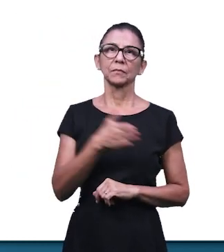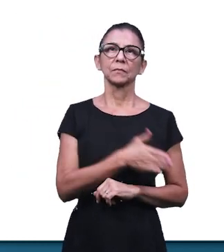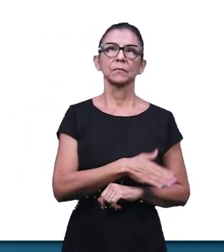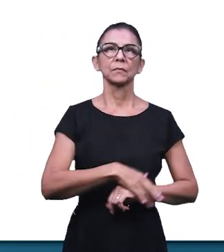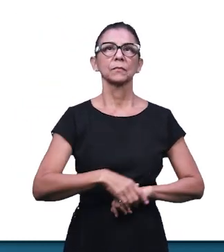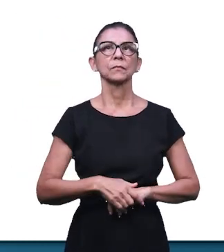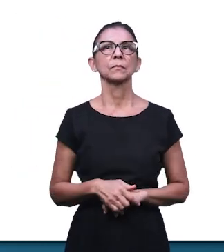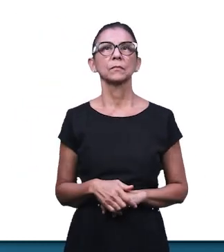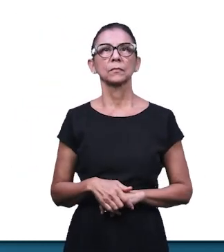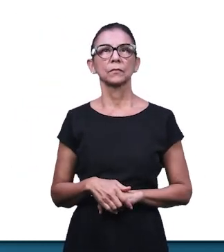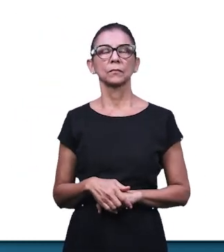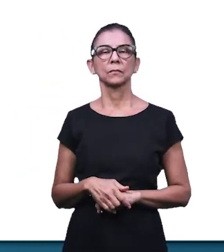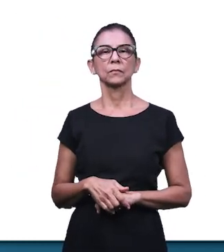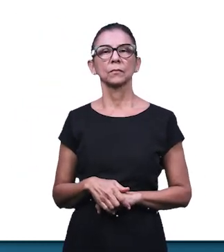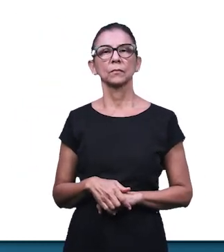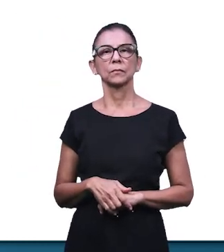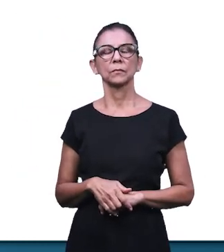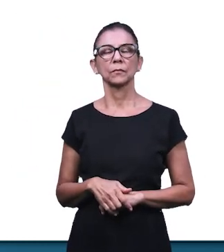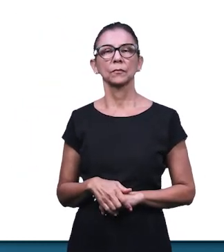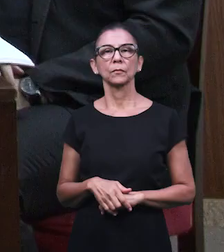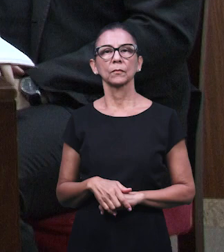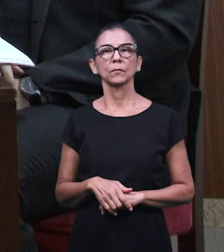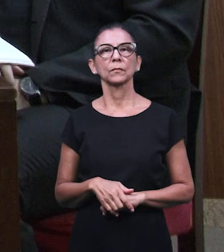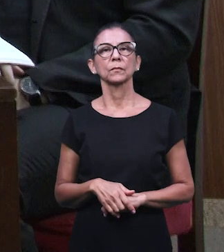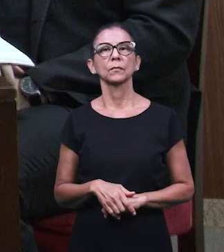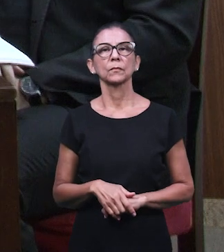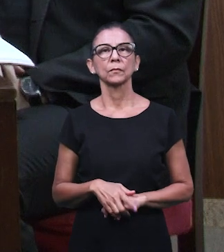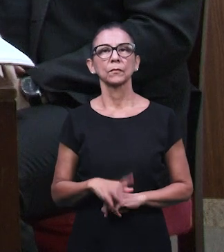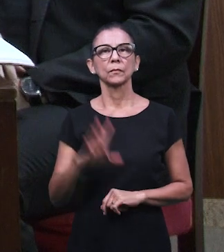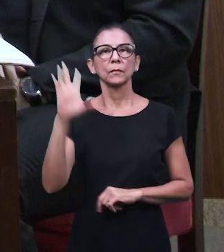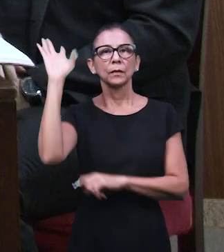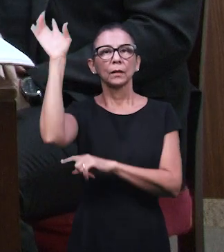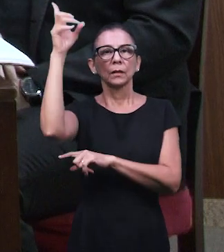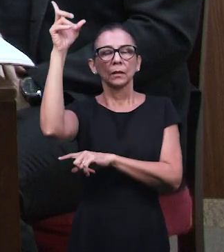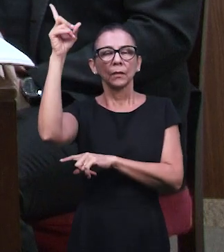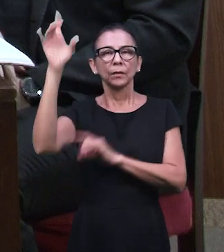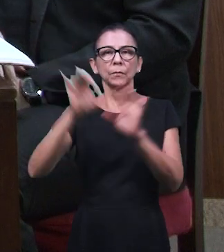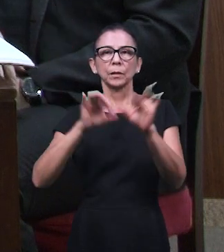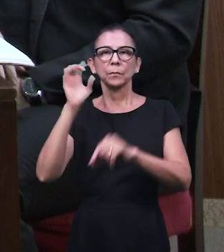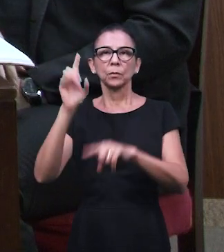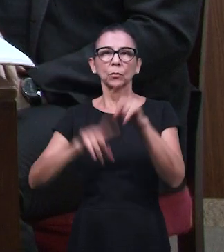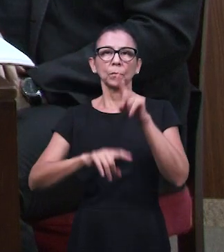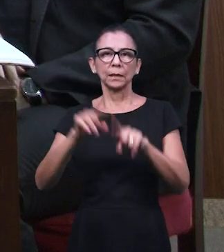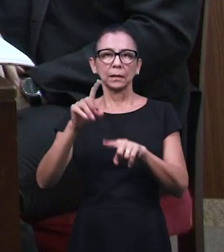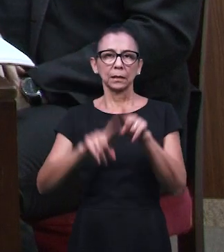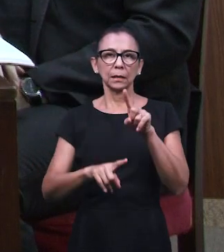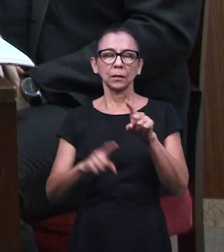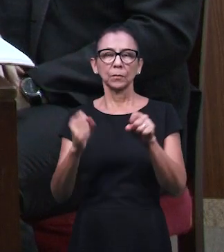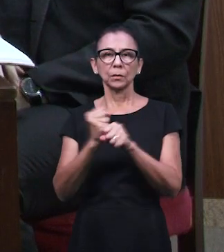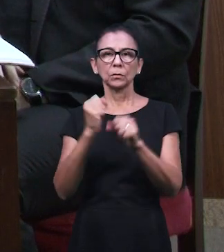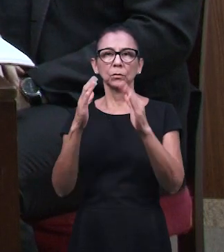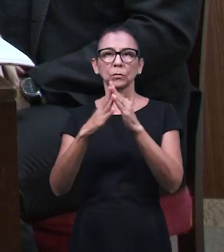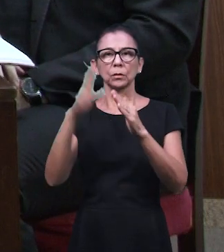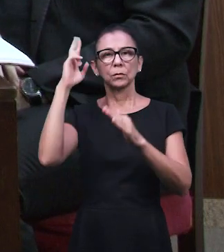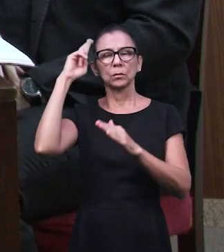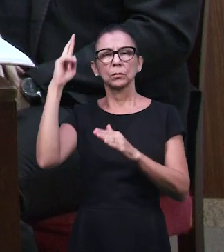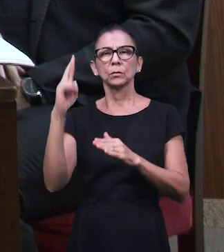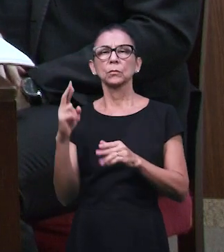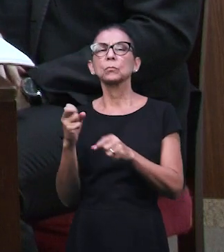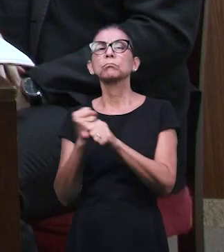material para a construção do templo? Cite os textos. A senhora Maria Helena Alves, da Igreja